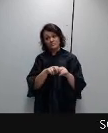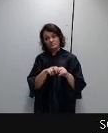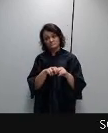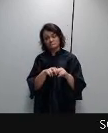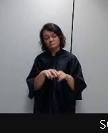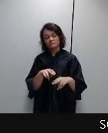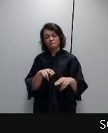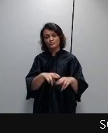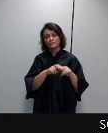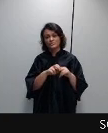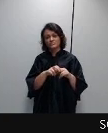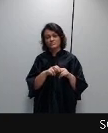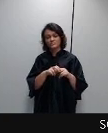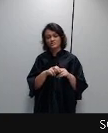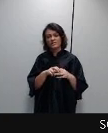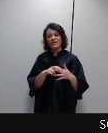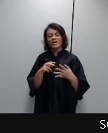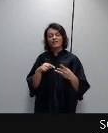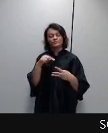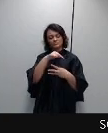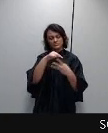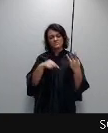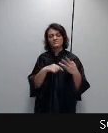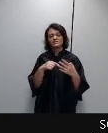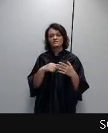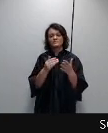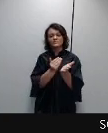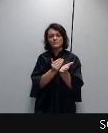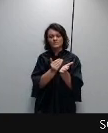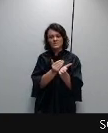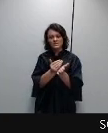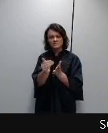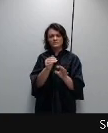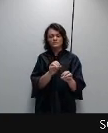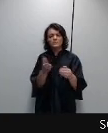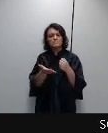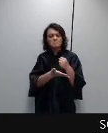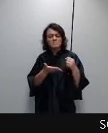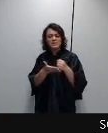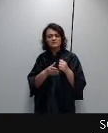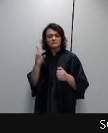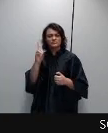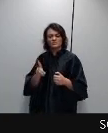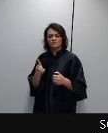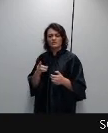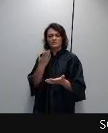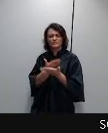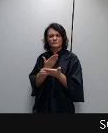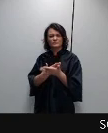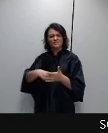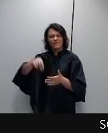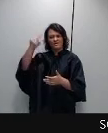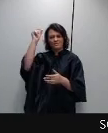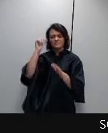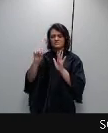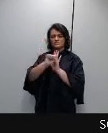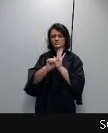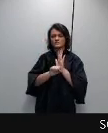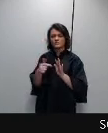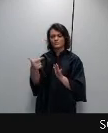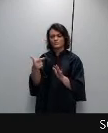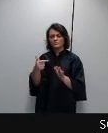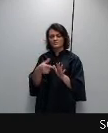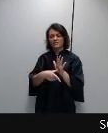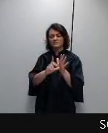das três um dois três celebrados por esse direito Jurássico ouro piano o homem do Século 21 depois de Cristo com motor de